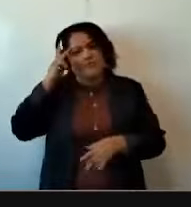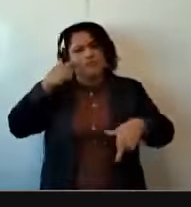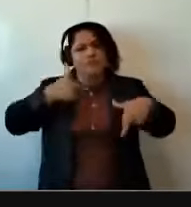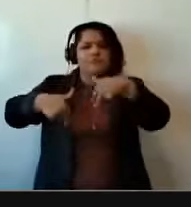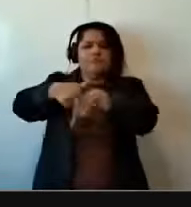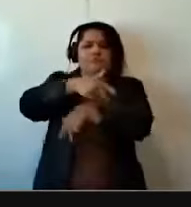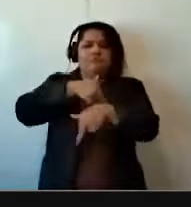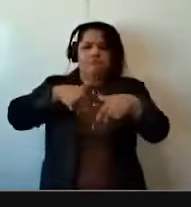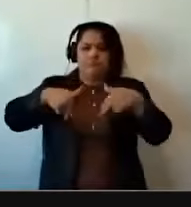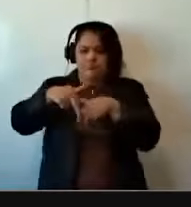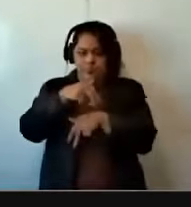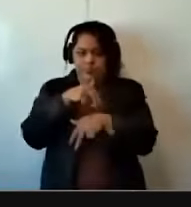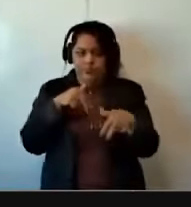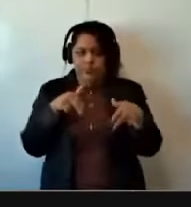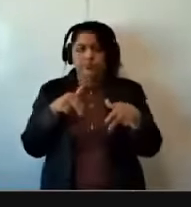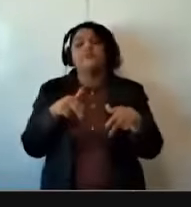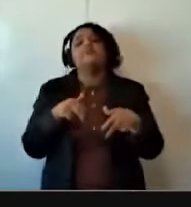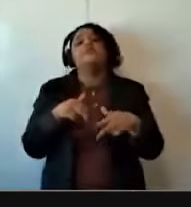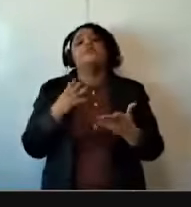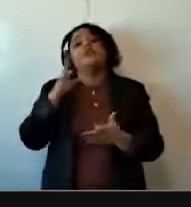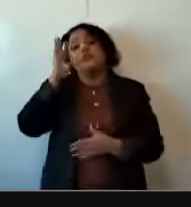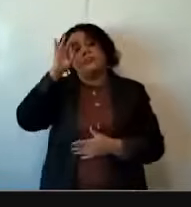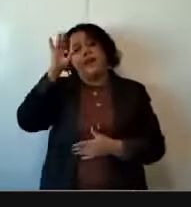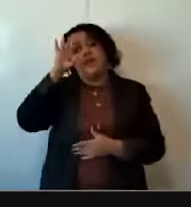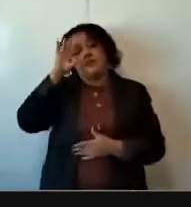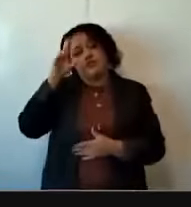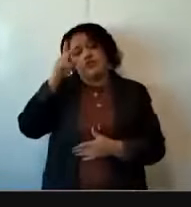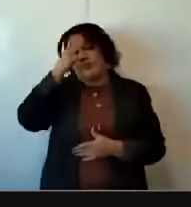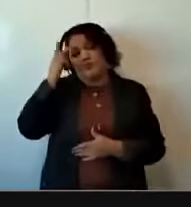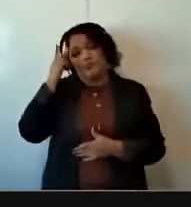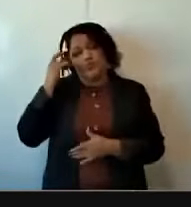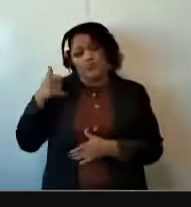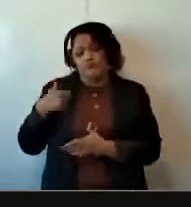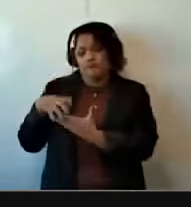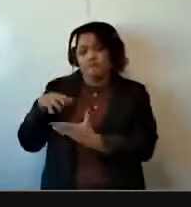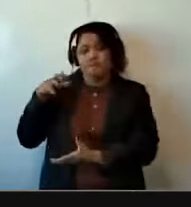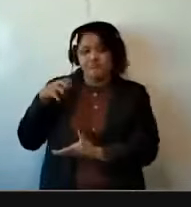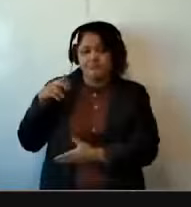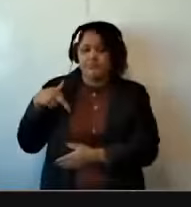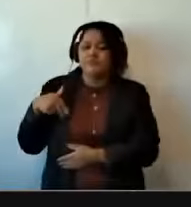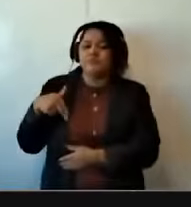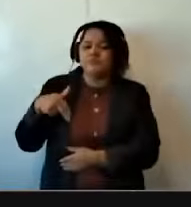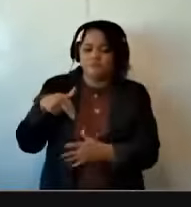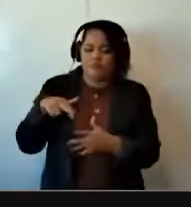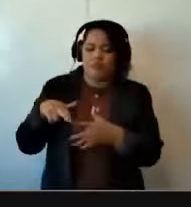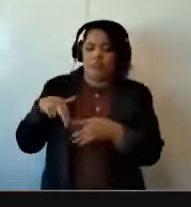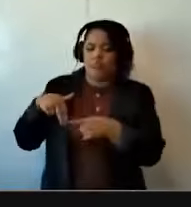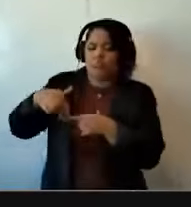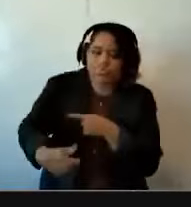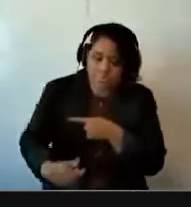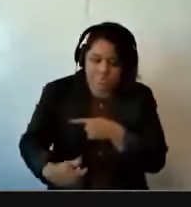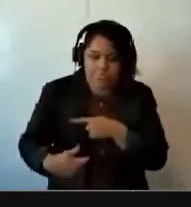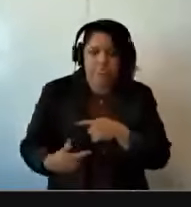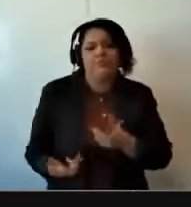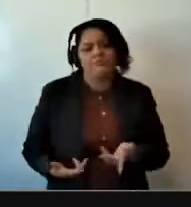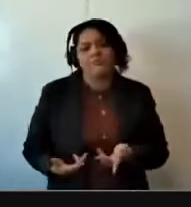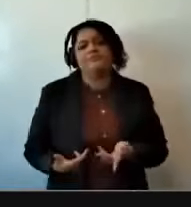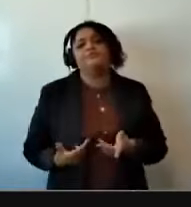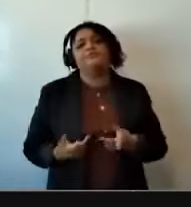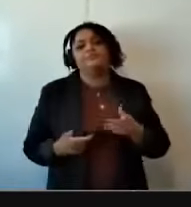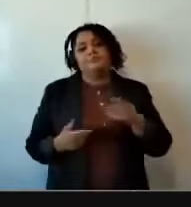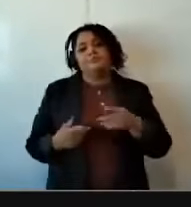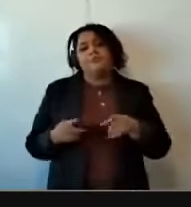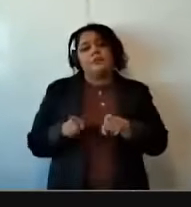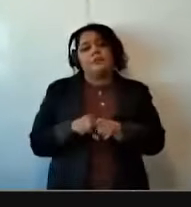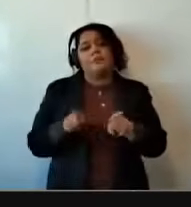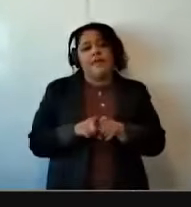velha passar e tropeçar num cabo desse, se machucar. Vimos imagens, por exemplo, de motociclistas que quase